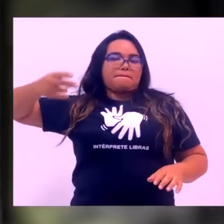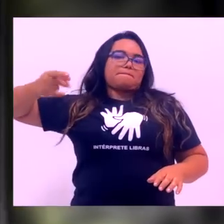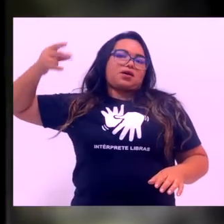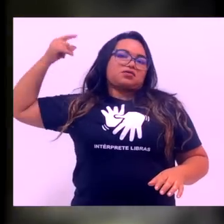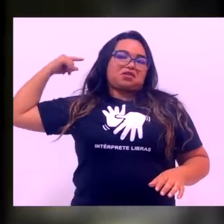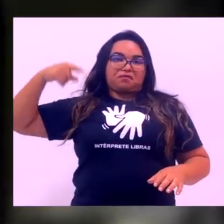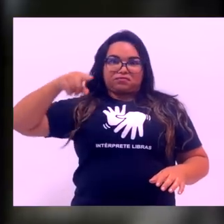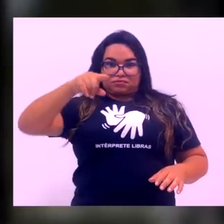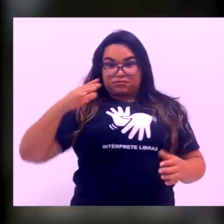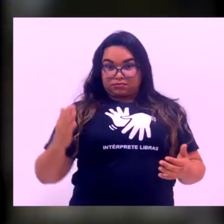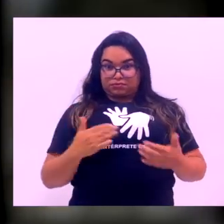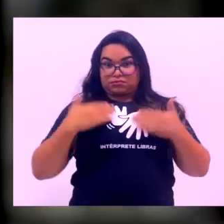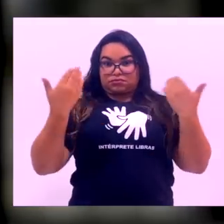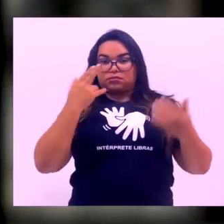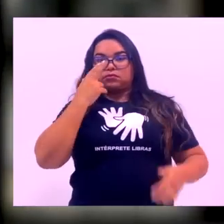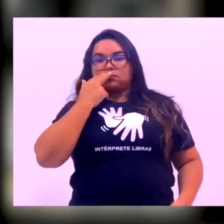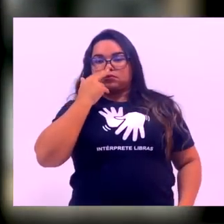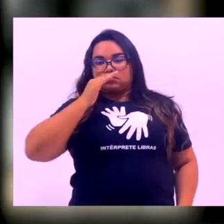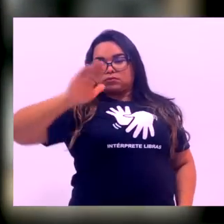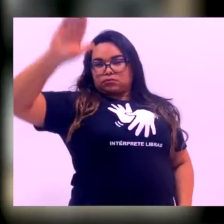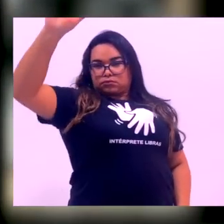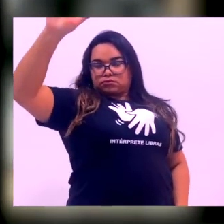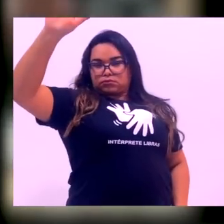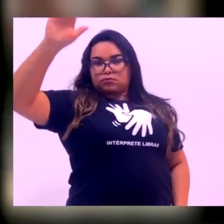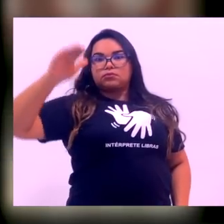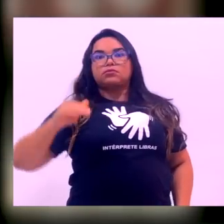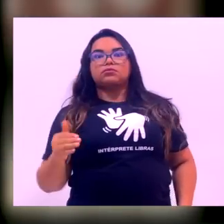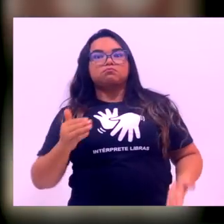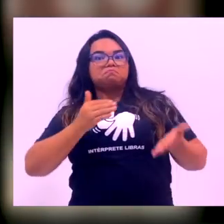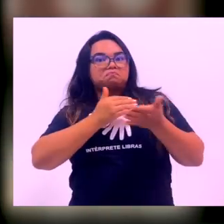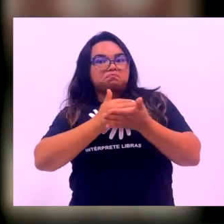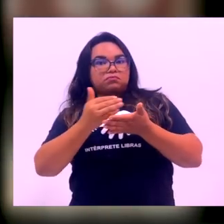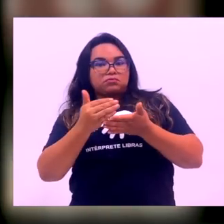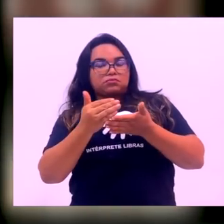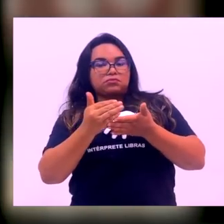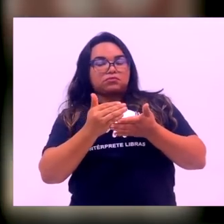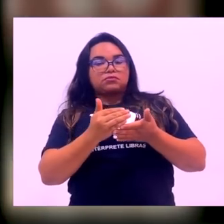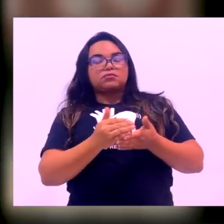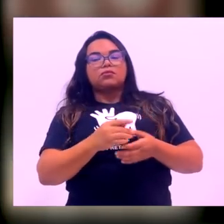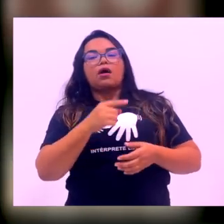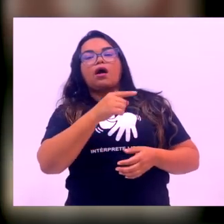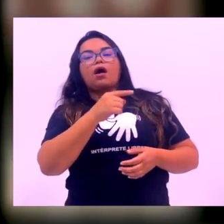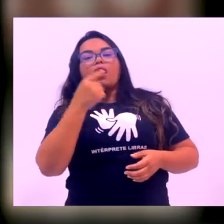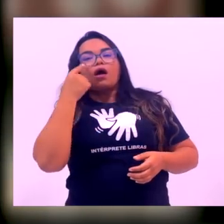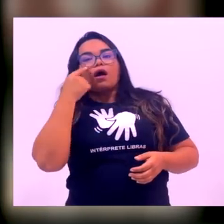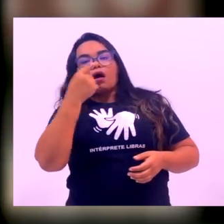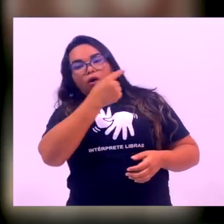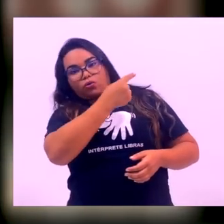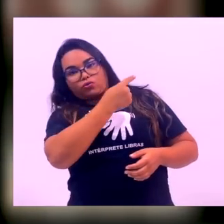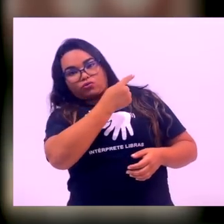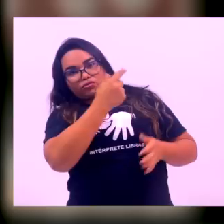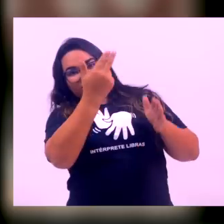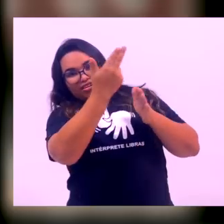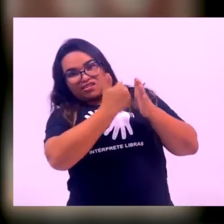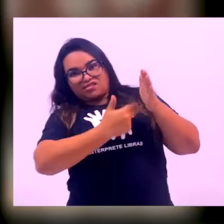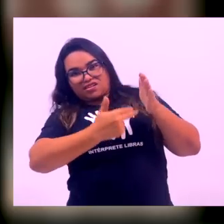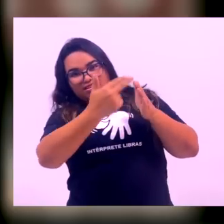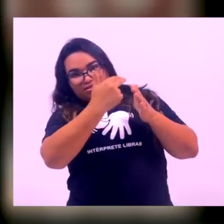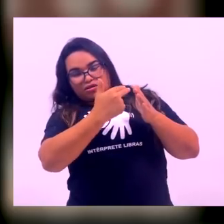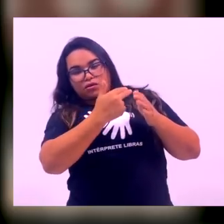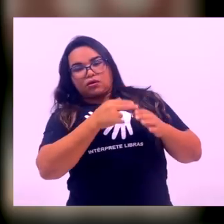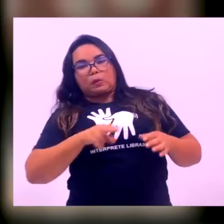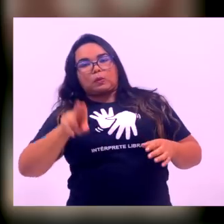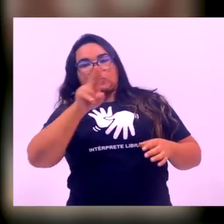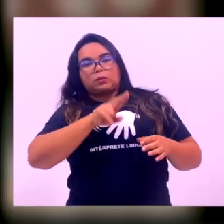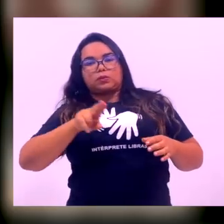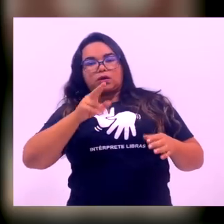ficará surpreso. E Adolf Hitler entrou em cena. E aqui está o símbolo que é usado, a suástica, que é o símbolo